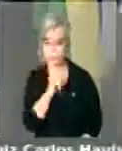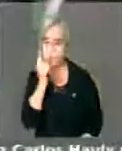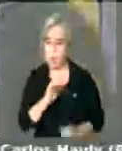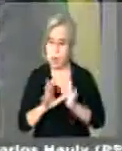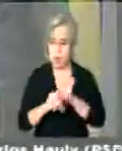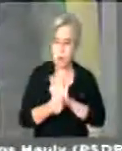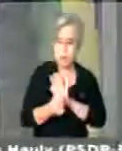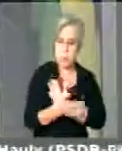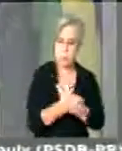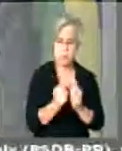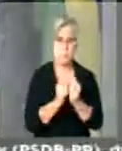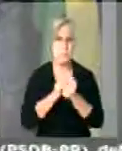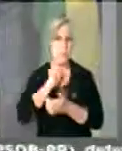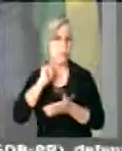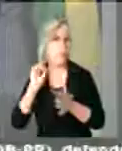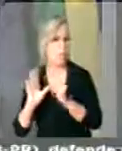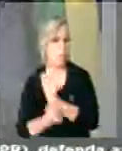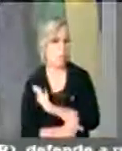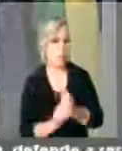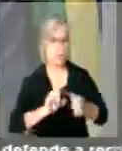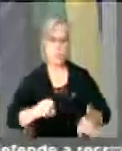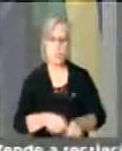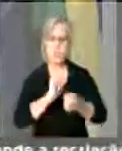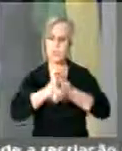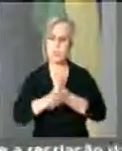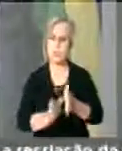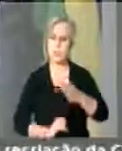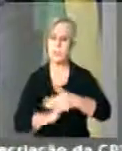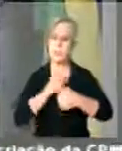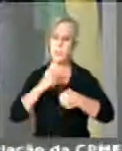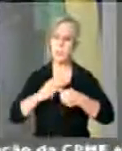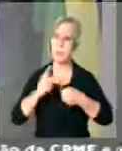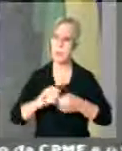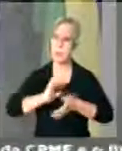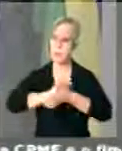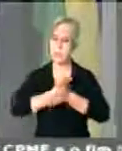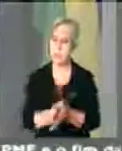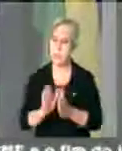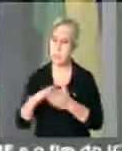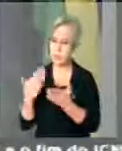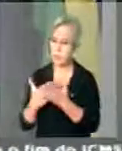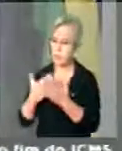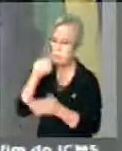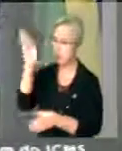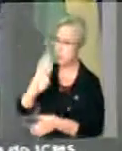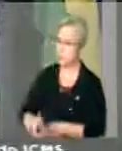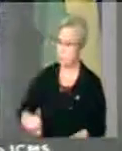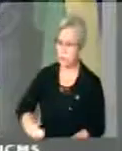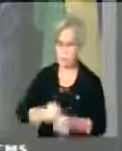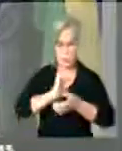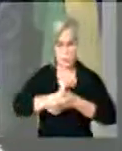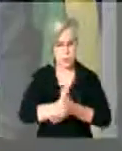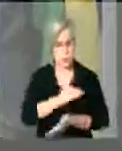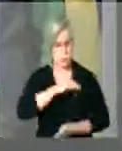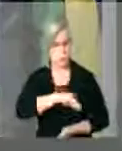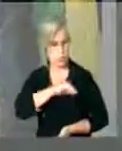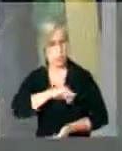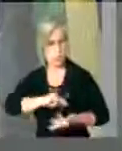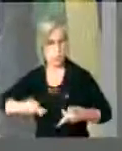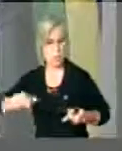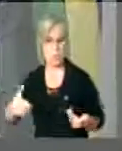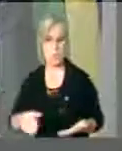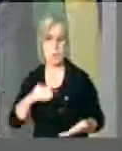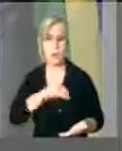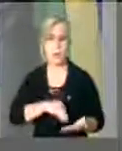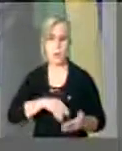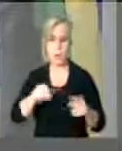corrupção generalizada! Destruíram a Petrobras, destruíram a escola brasileira, destruíram os salários, o